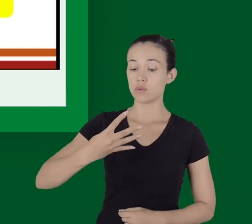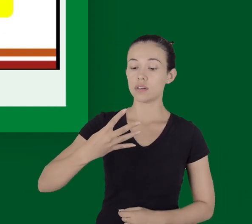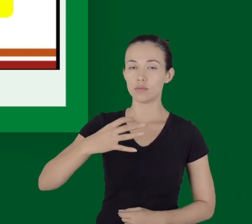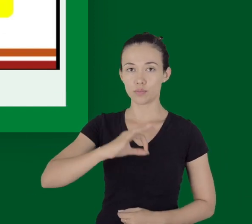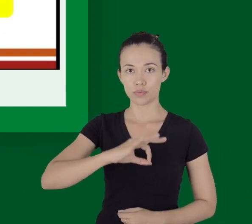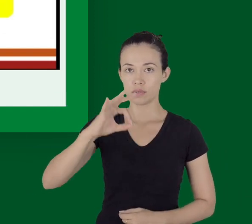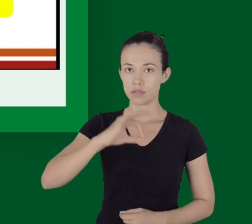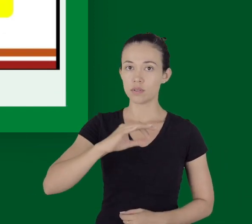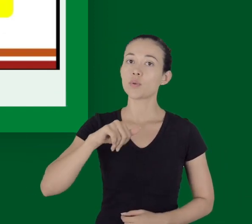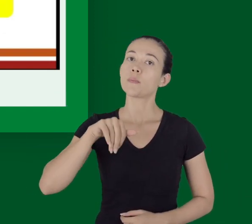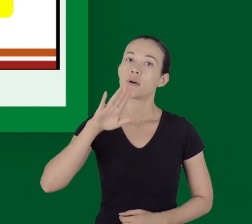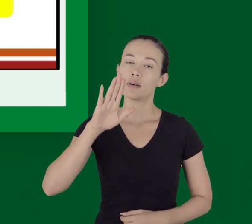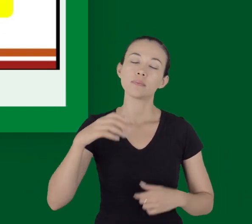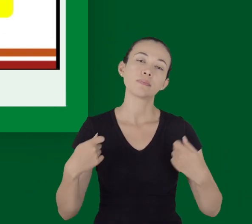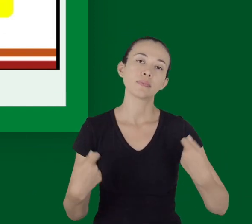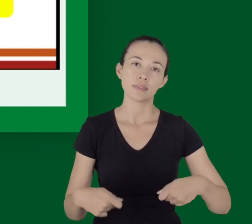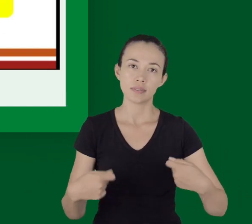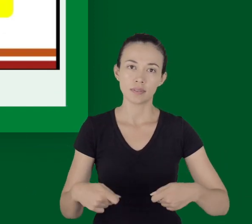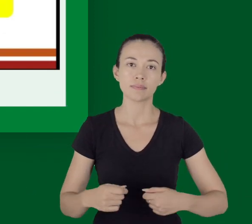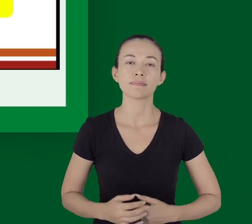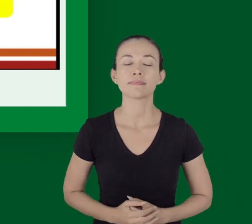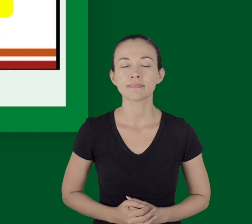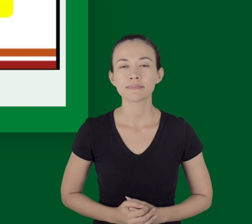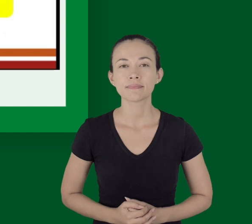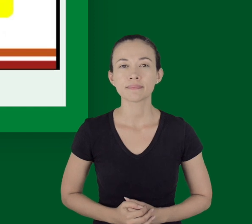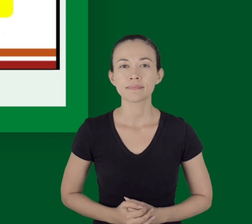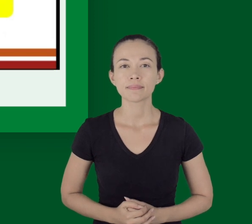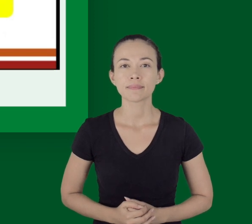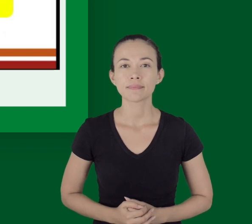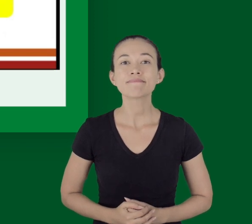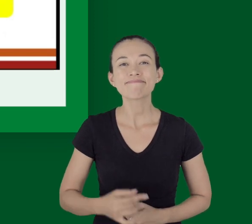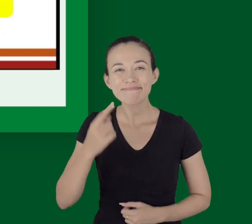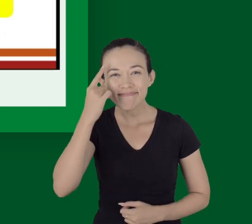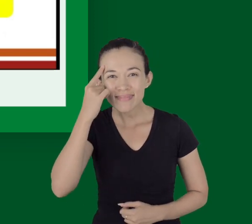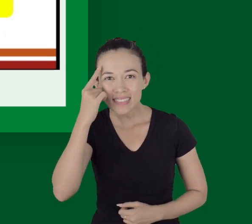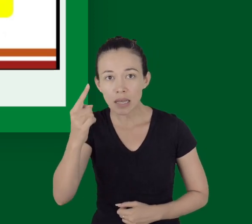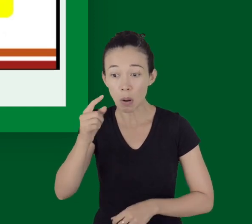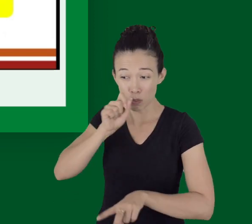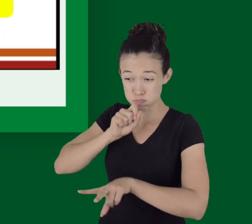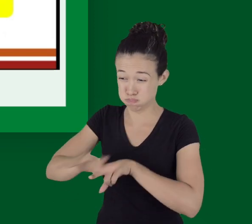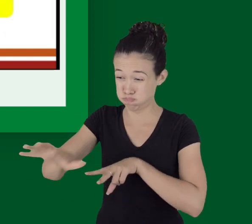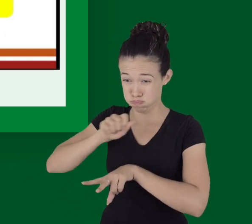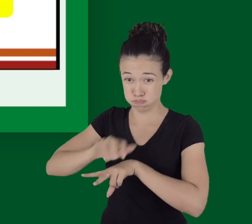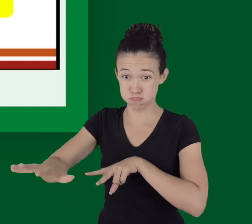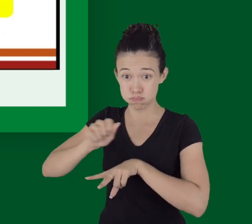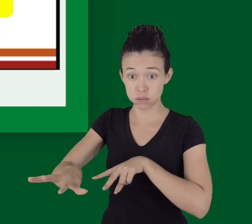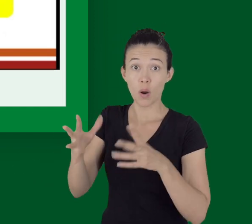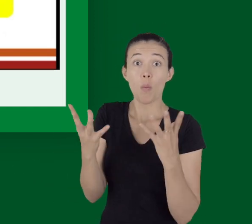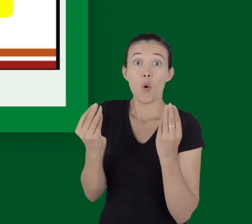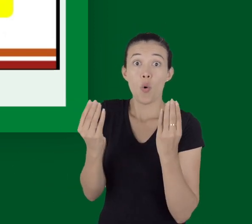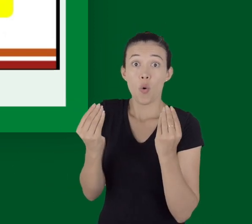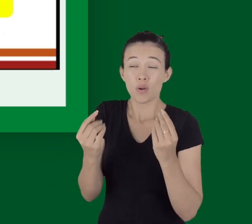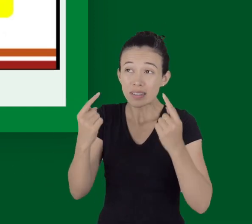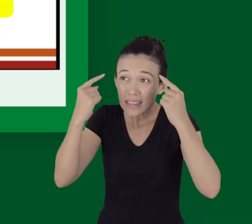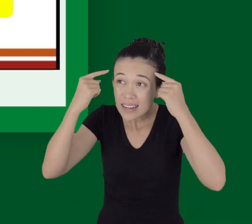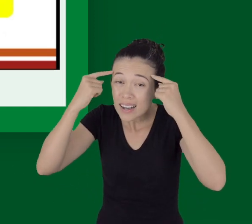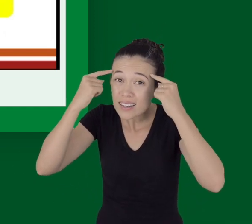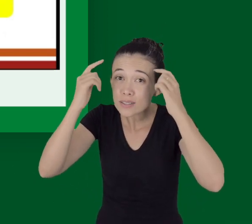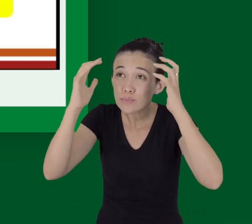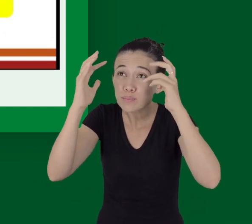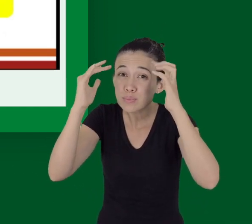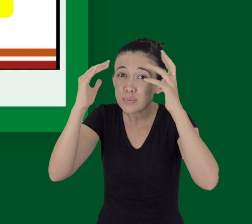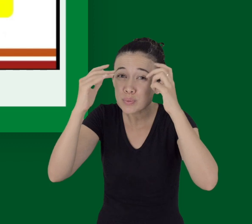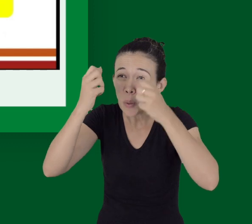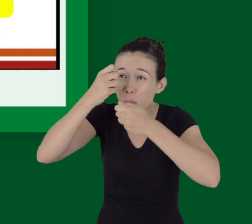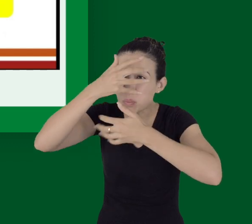segundo momento, depois dessa abordagem inicial, porque a gente já viu o quanto que hiperóxia, fornecer grandes volumes de oxigênio,